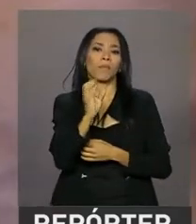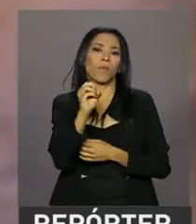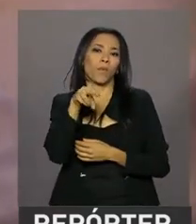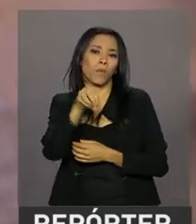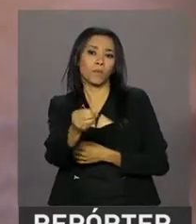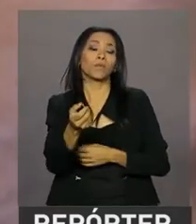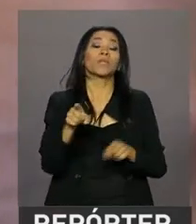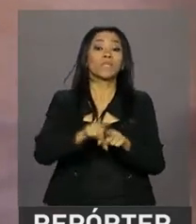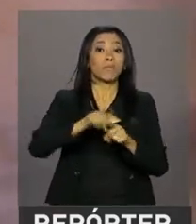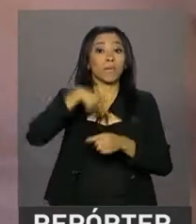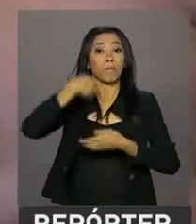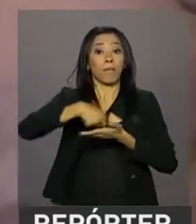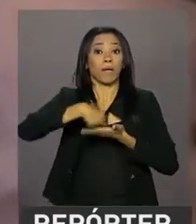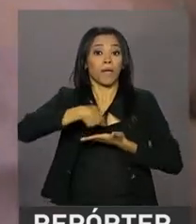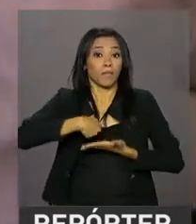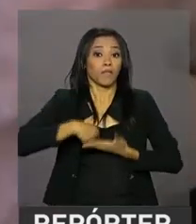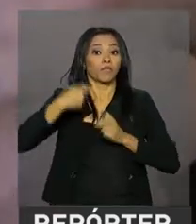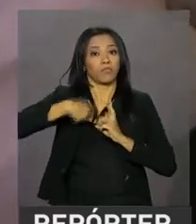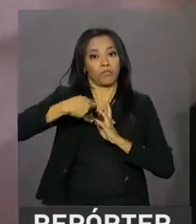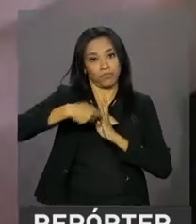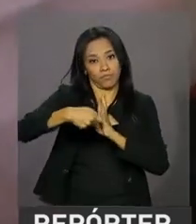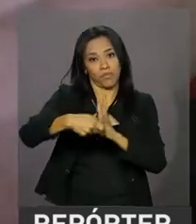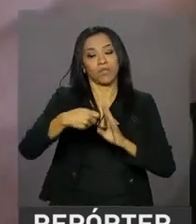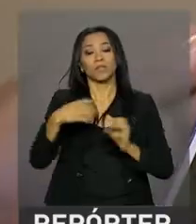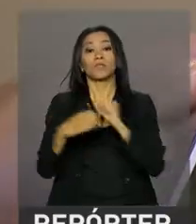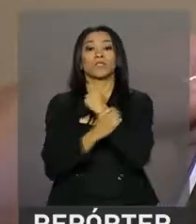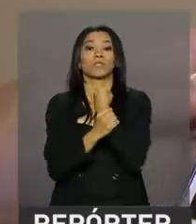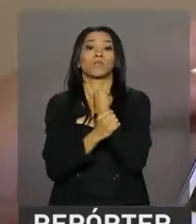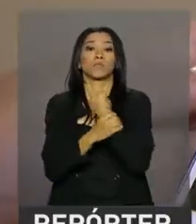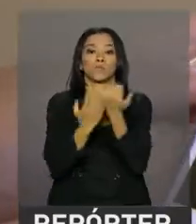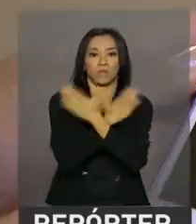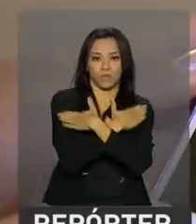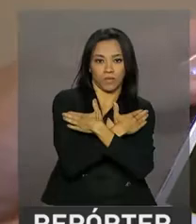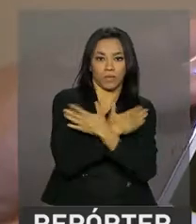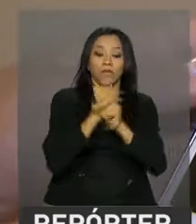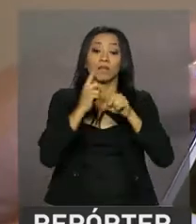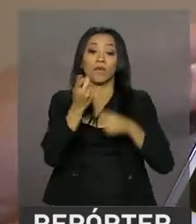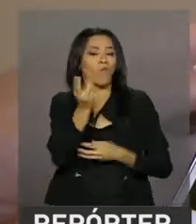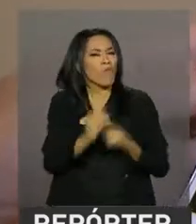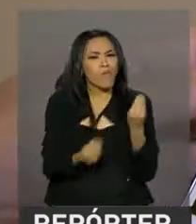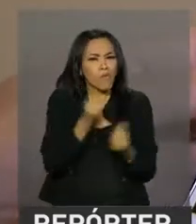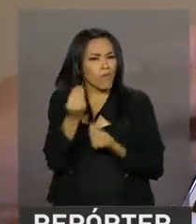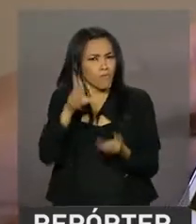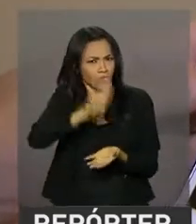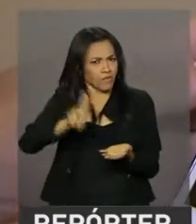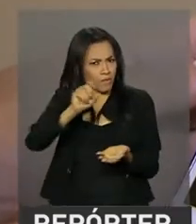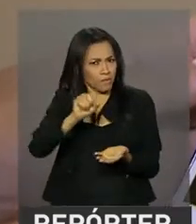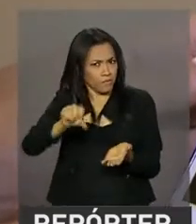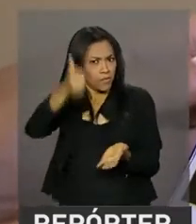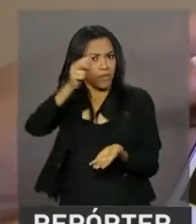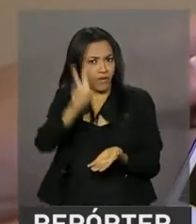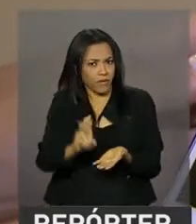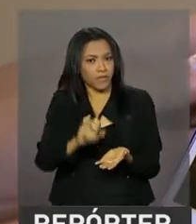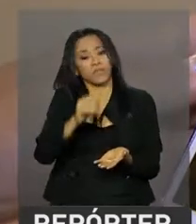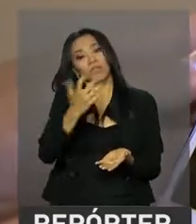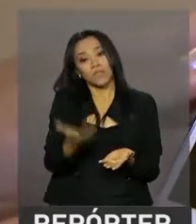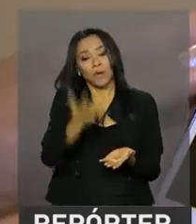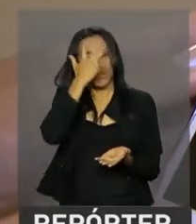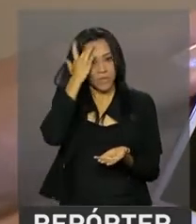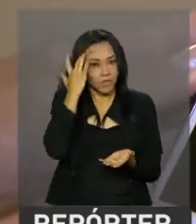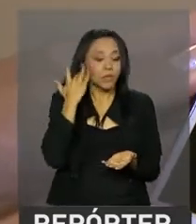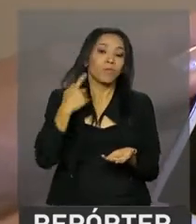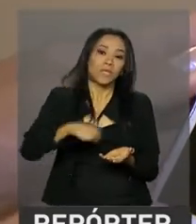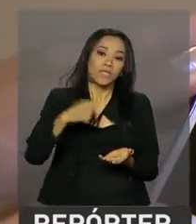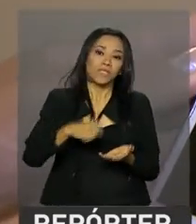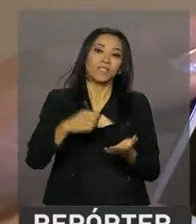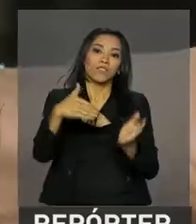os pagamentos de parcelas do seguro desemprego para utilizar o aplicativo pela primeira vez o trabalhador precisa de um